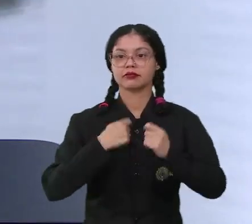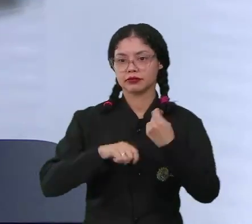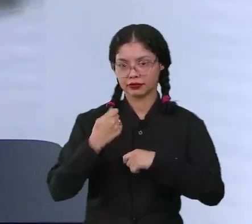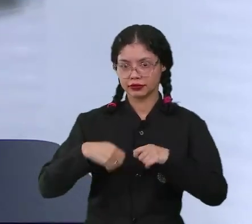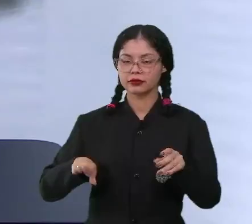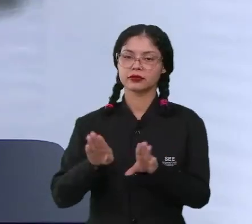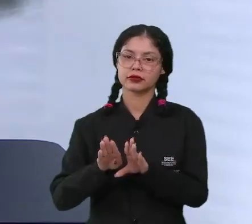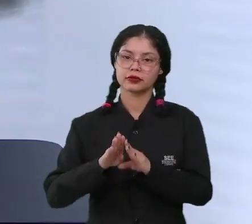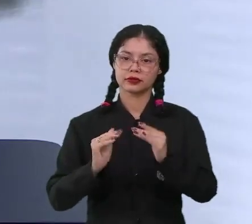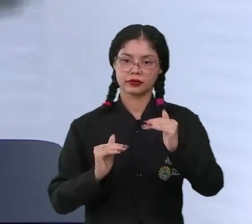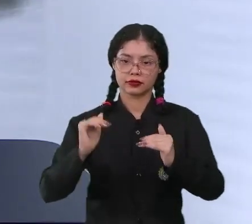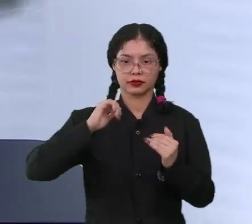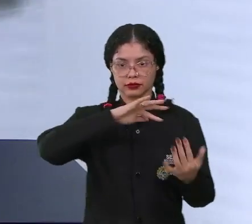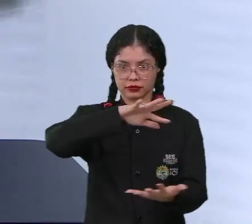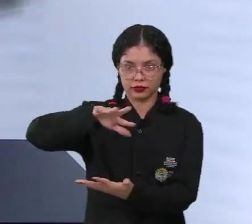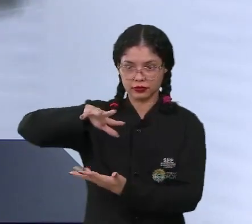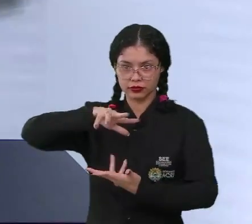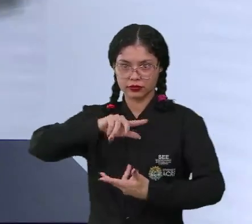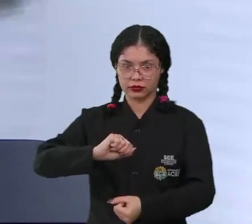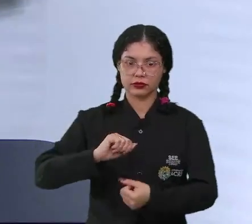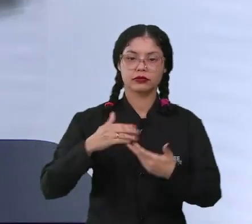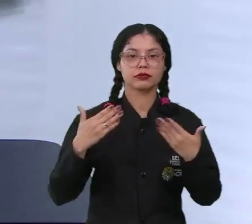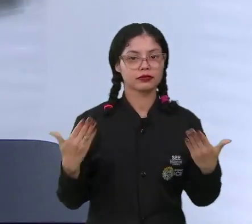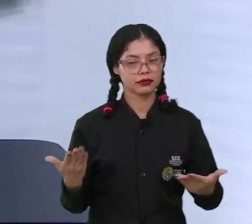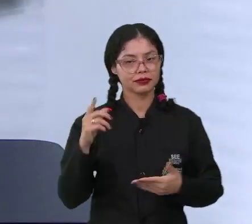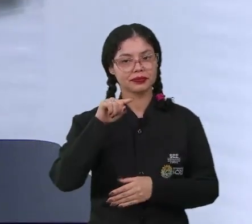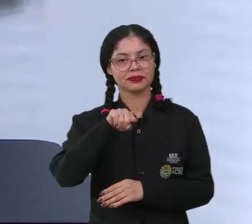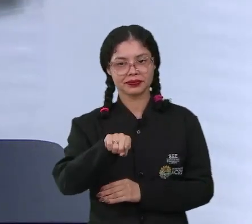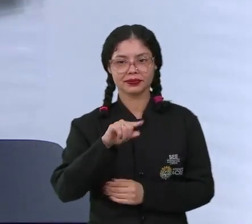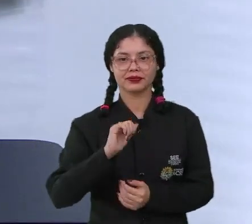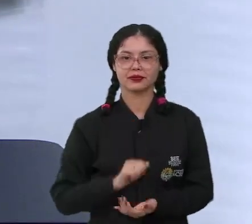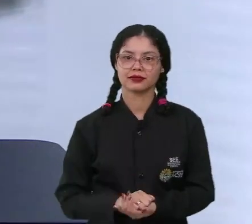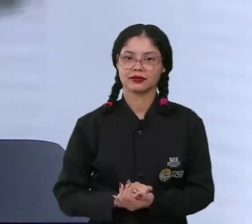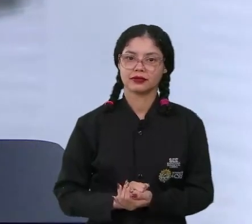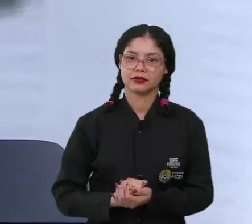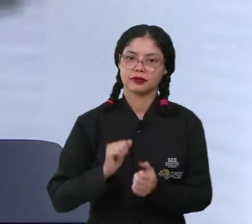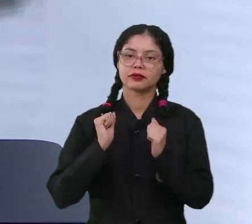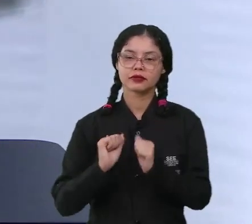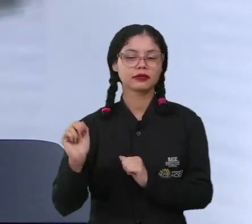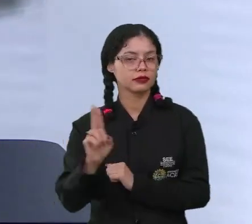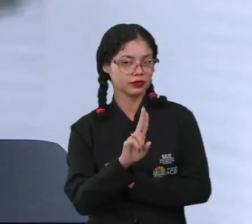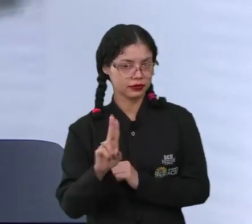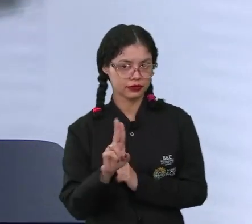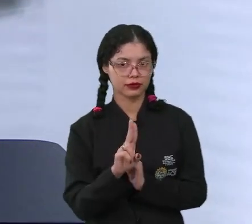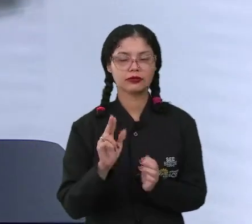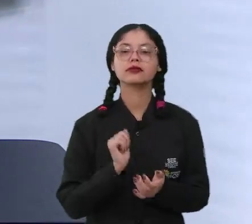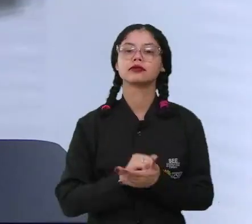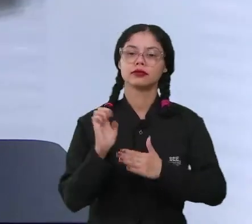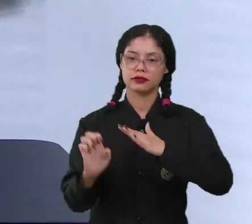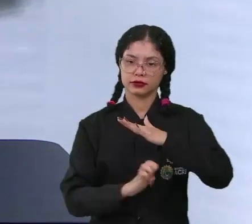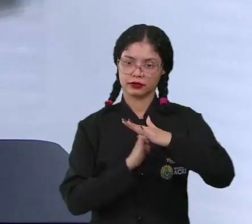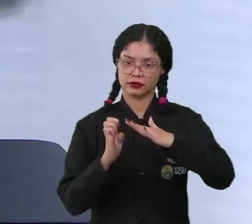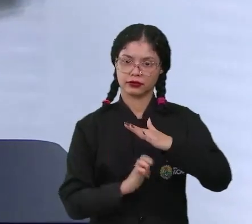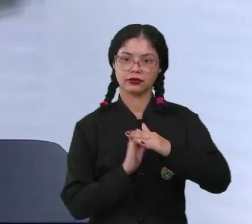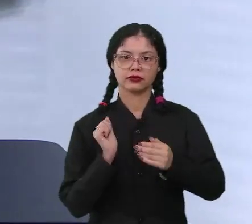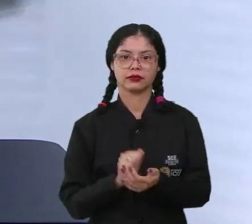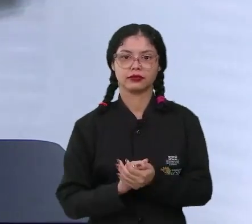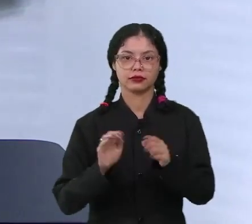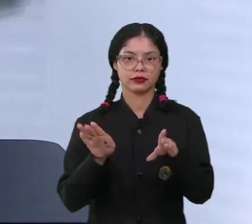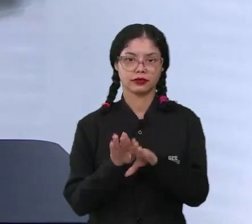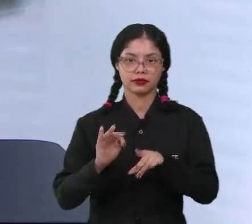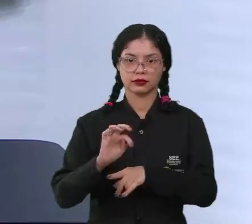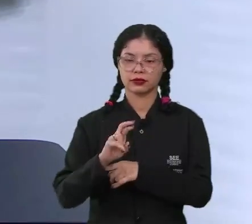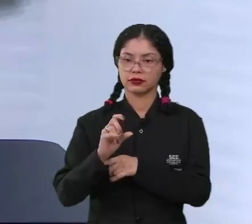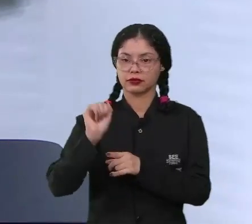econômica a nível mundial. Logo, isso é o que a gente vai chamar de empresas